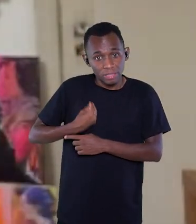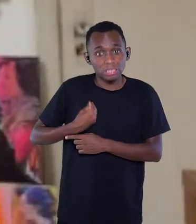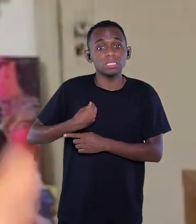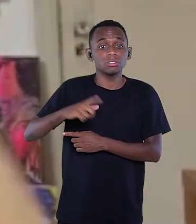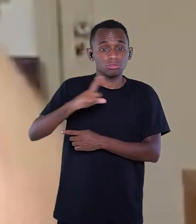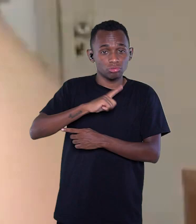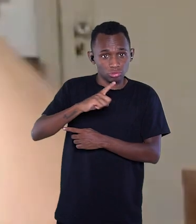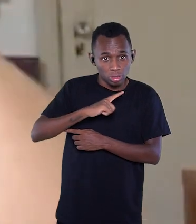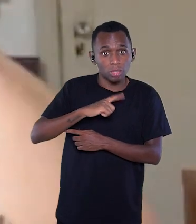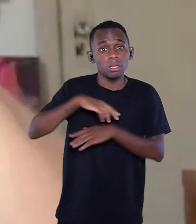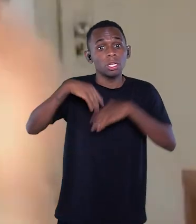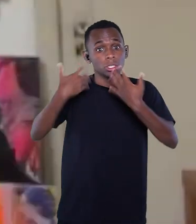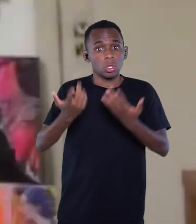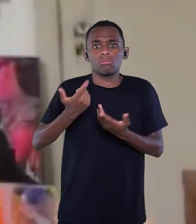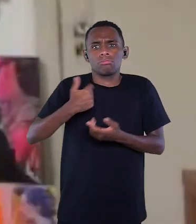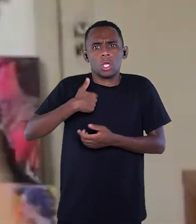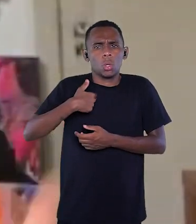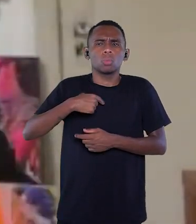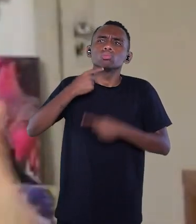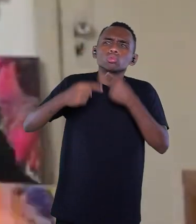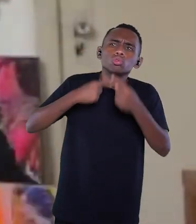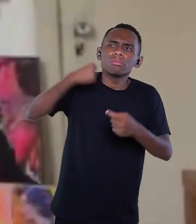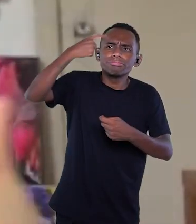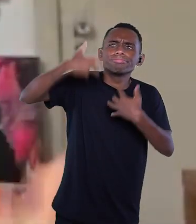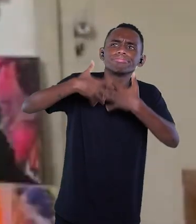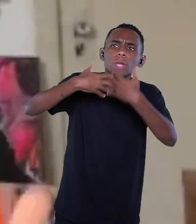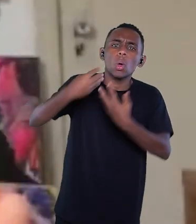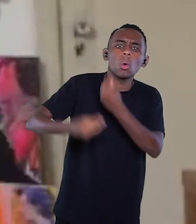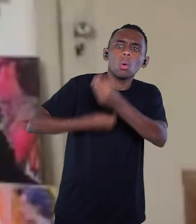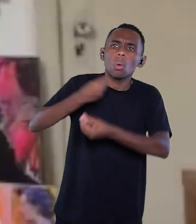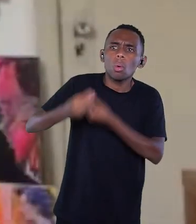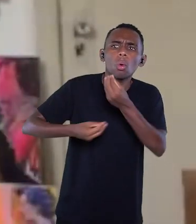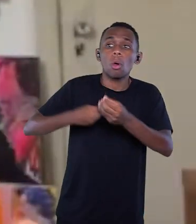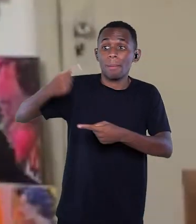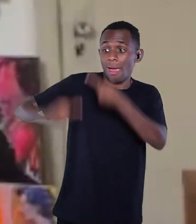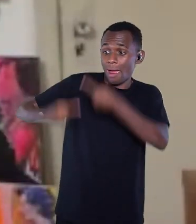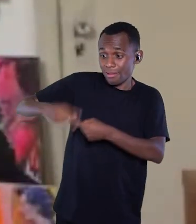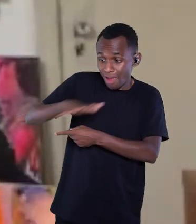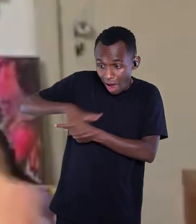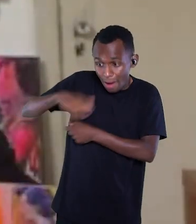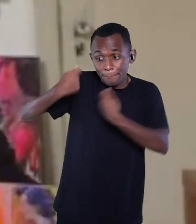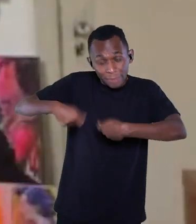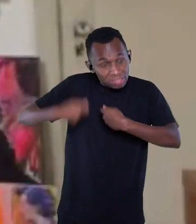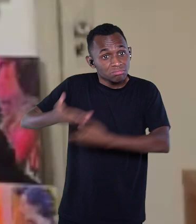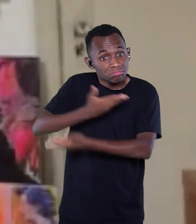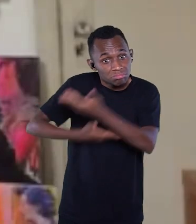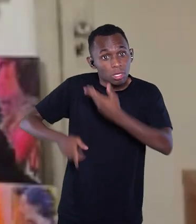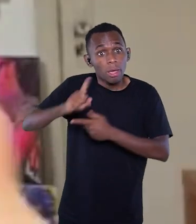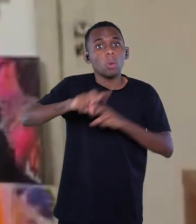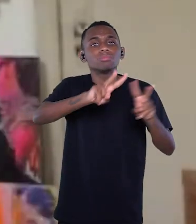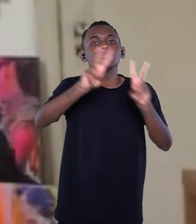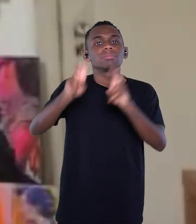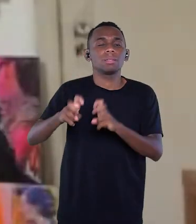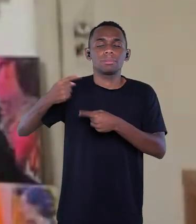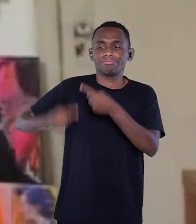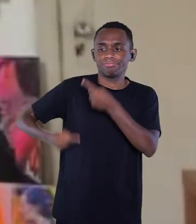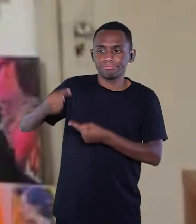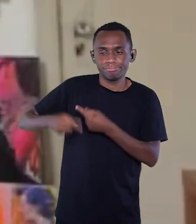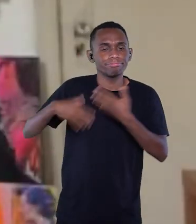de existência. Então, eu sempre questiono e fico puxando para politizar essa questão, né? Ela é uma questão